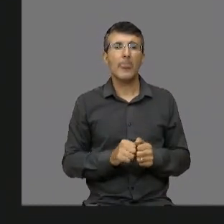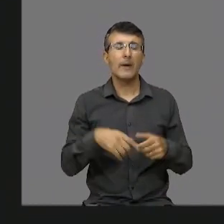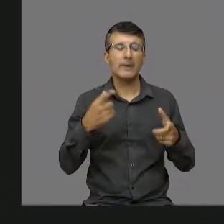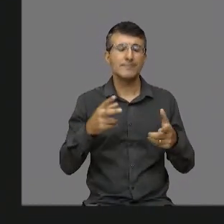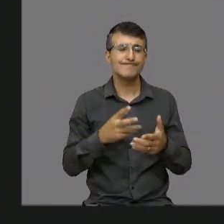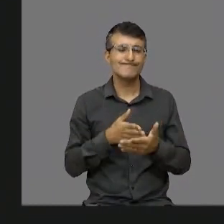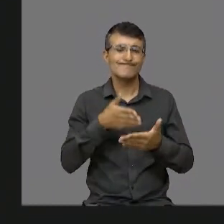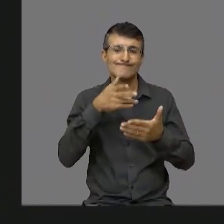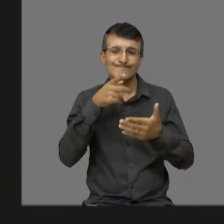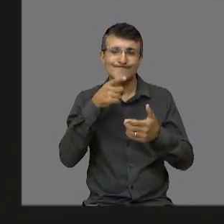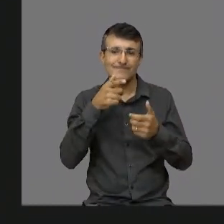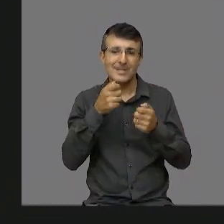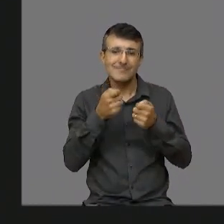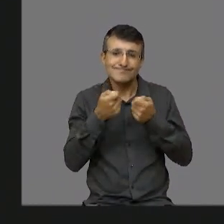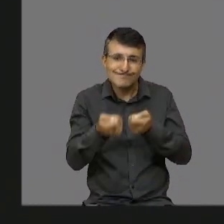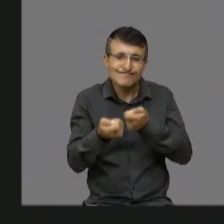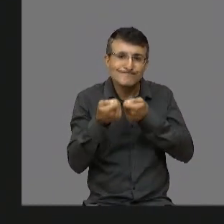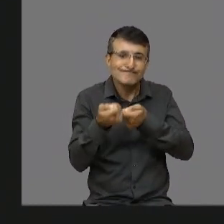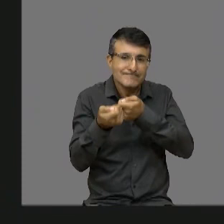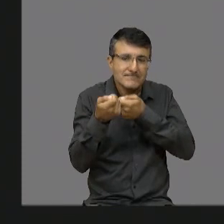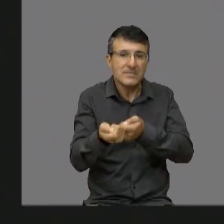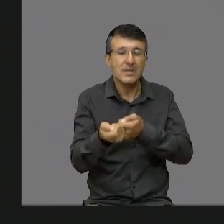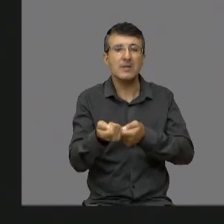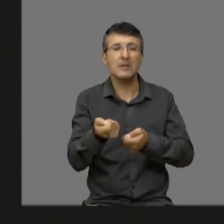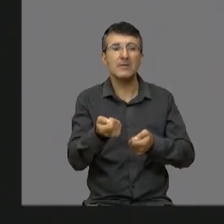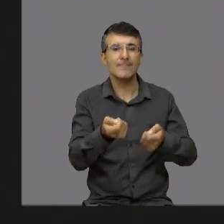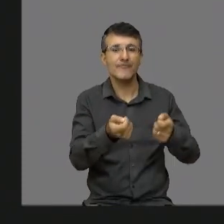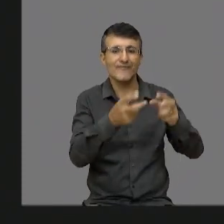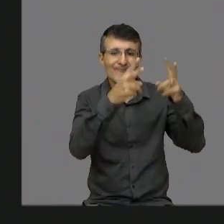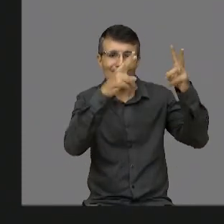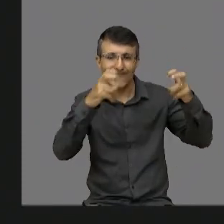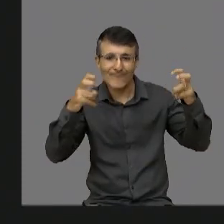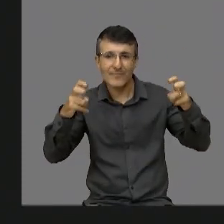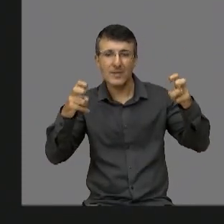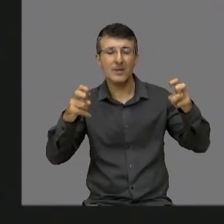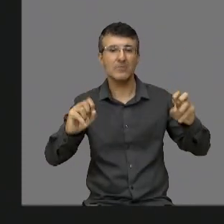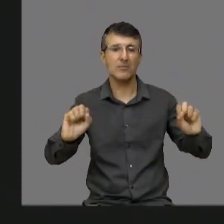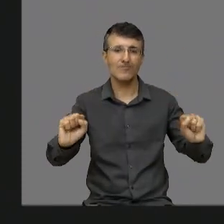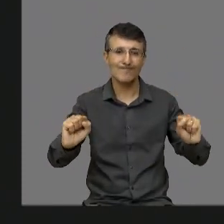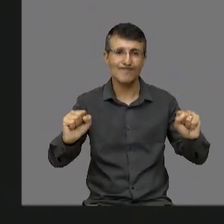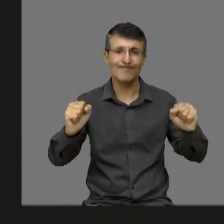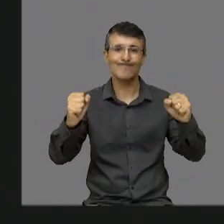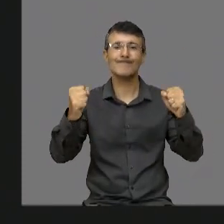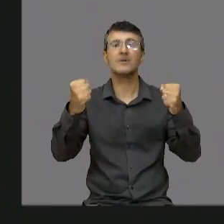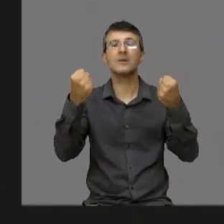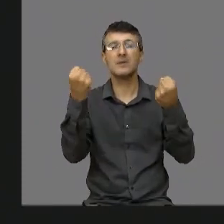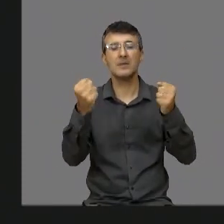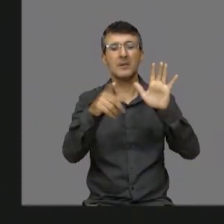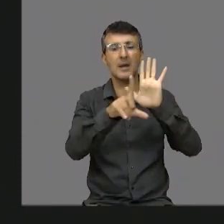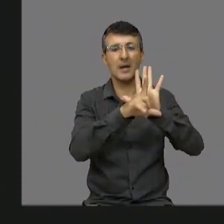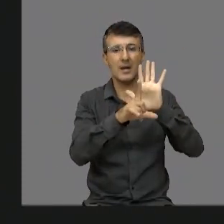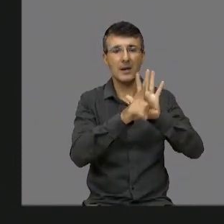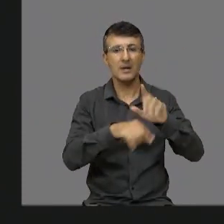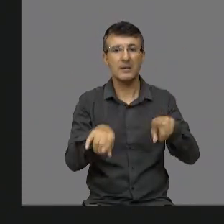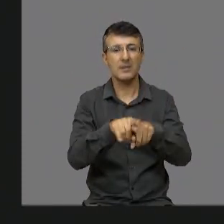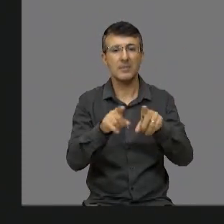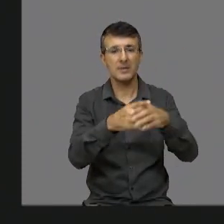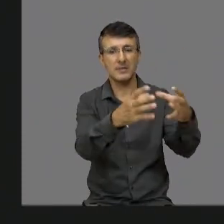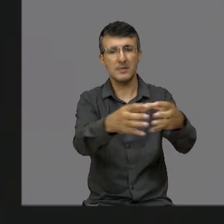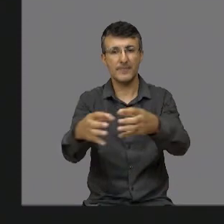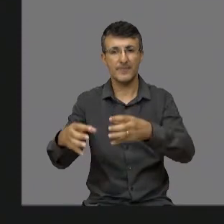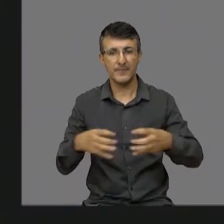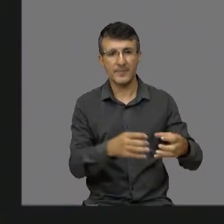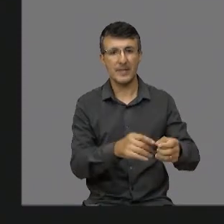que é a rede e o fortalecimento, sim, tanto da lei quanto essa rede de apoio. Eu